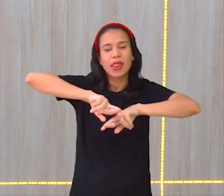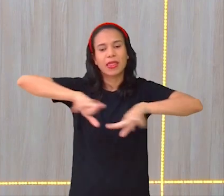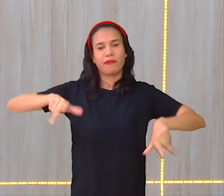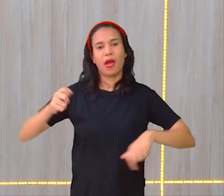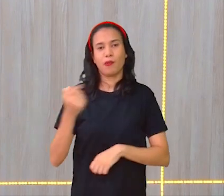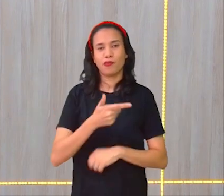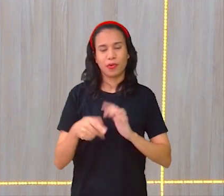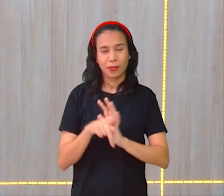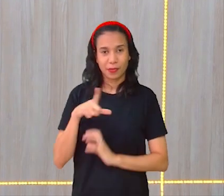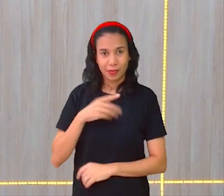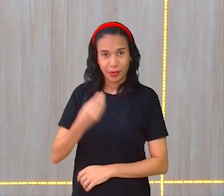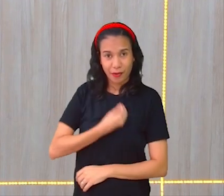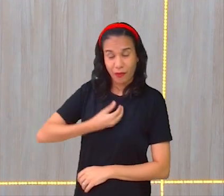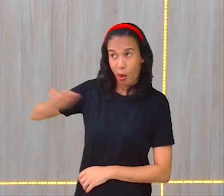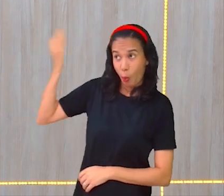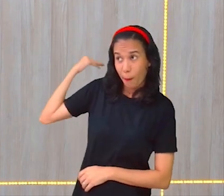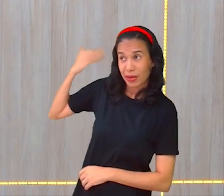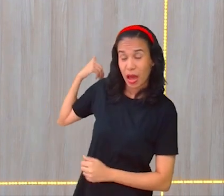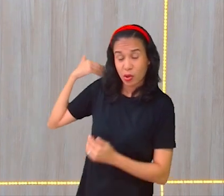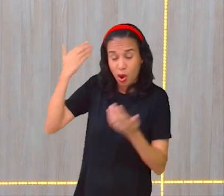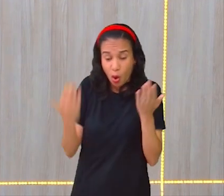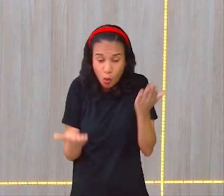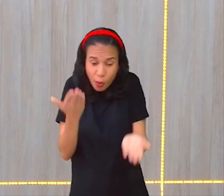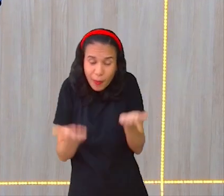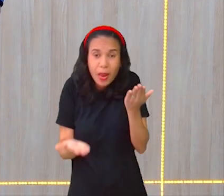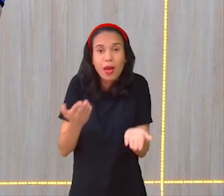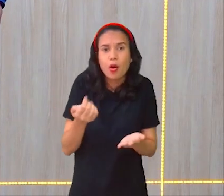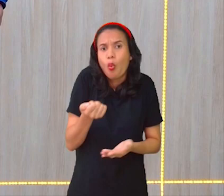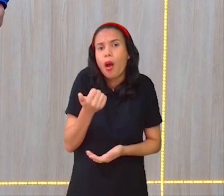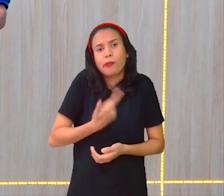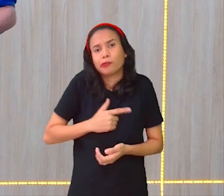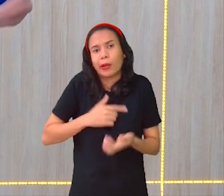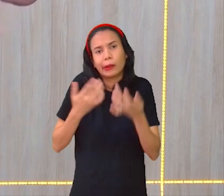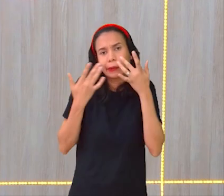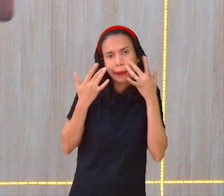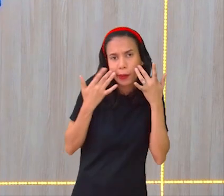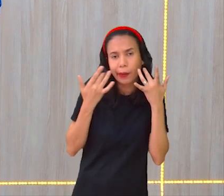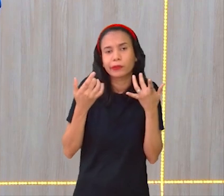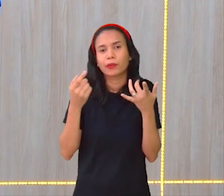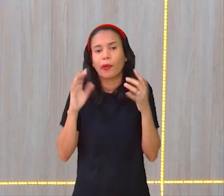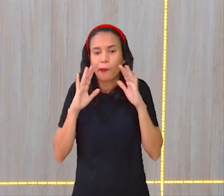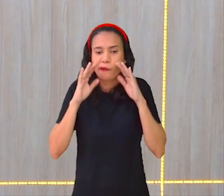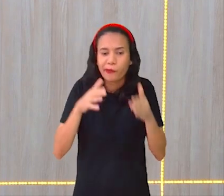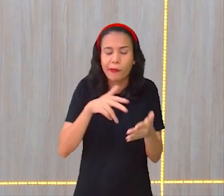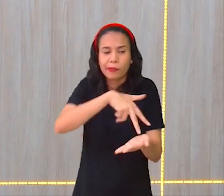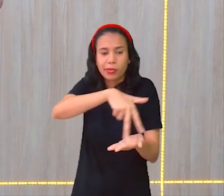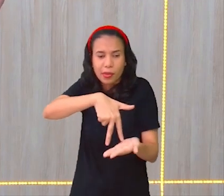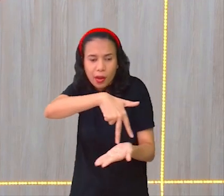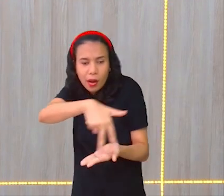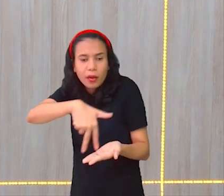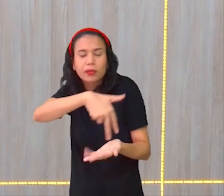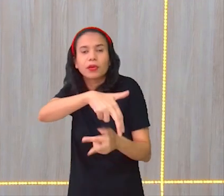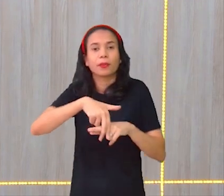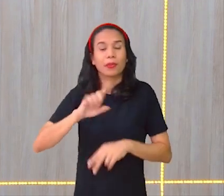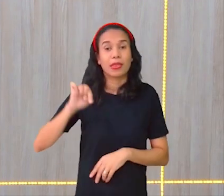que era, né, no passado. Então, hoje, ele quase não tem mais a encenação, ele é mais hoje só dançado, né? Então,